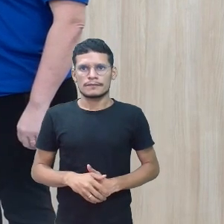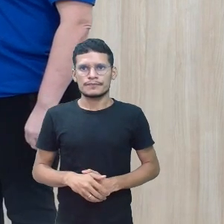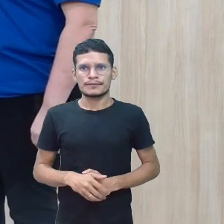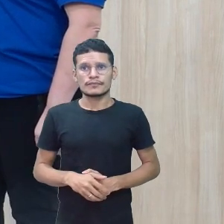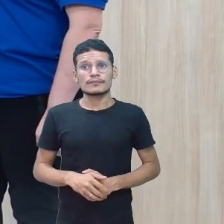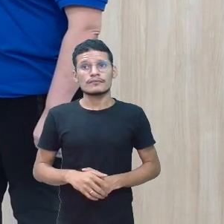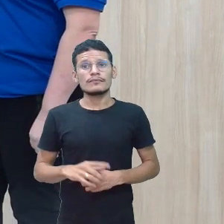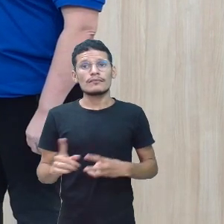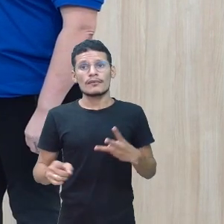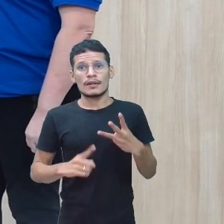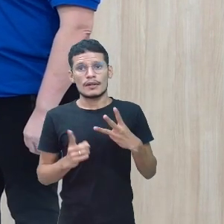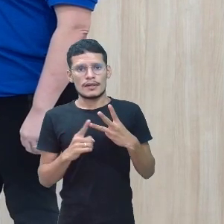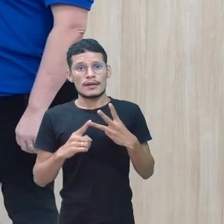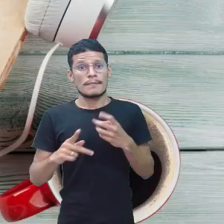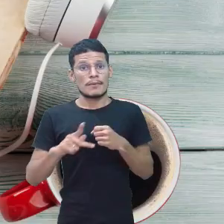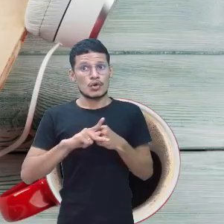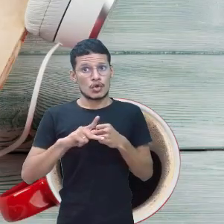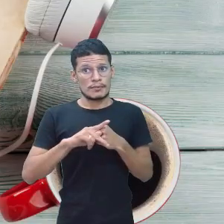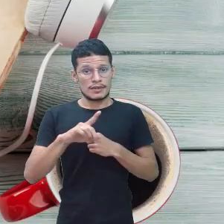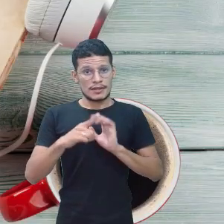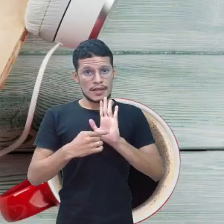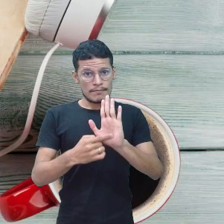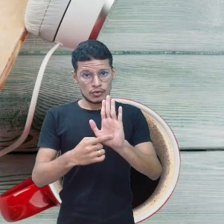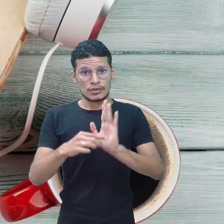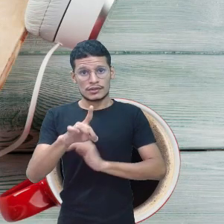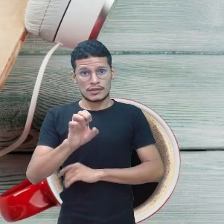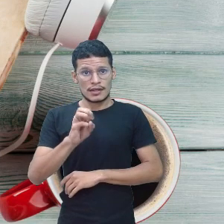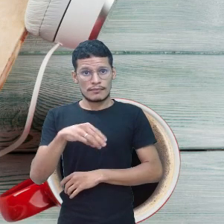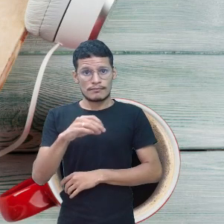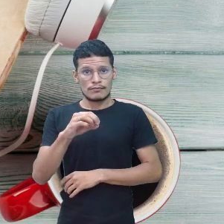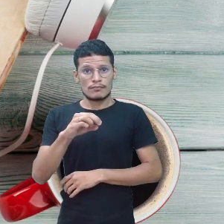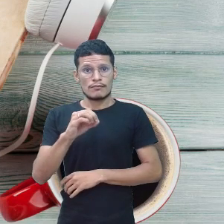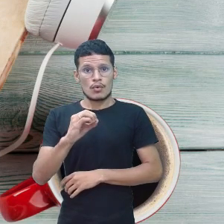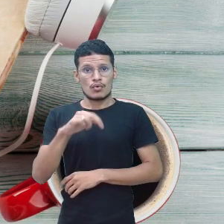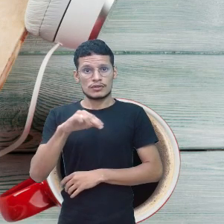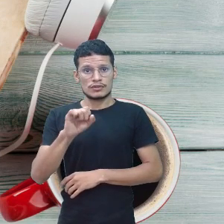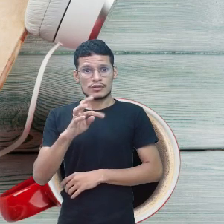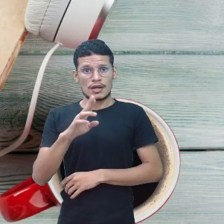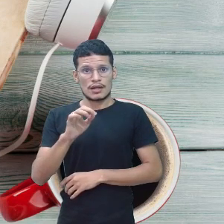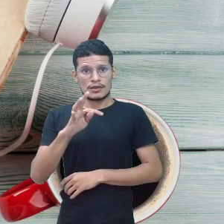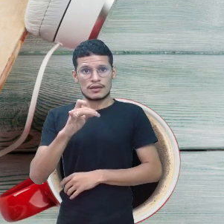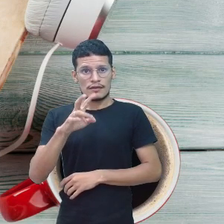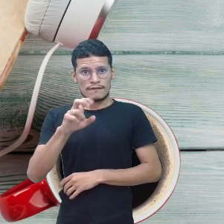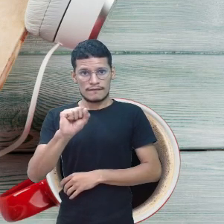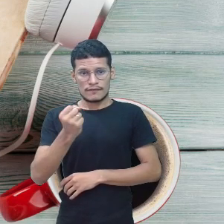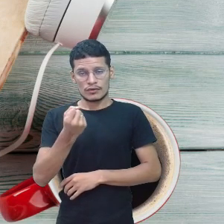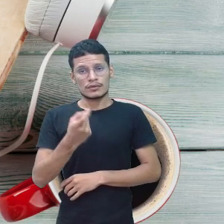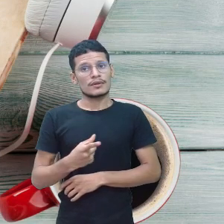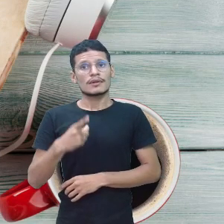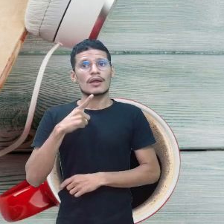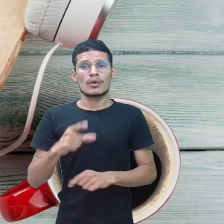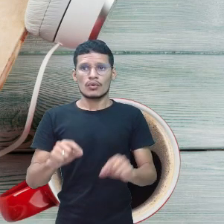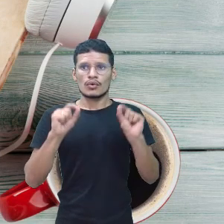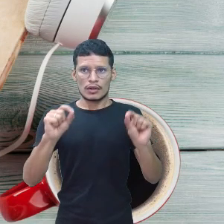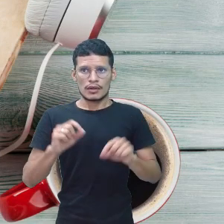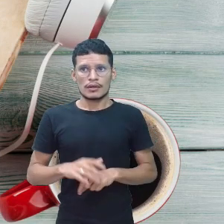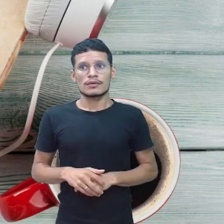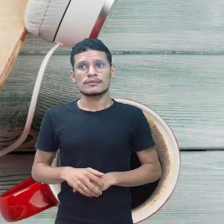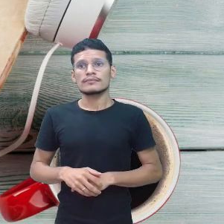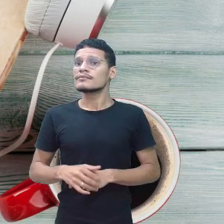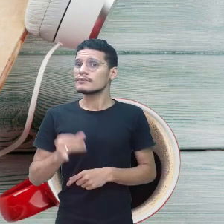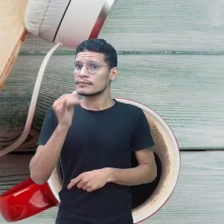O terceiro, nós temos os pronomes demonstrativos. Então, nós temos aqui